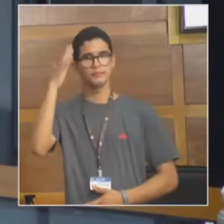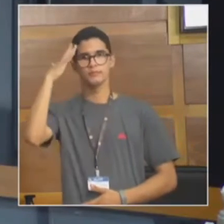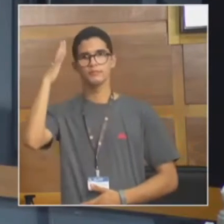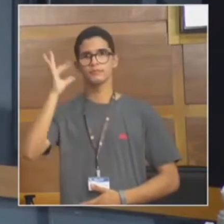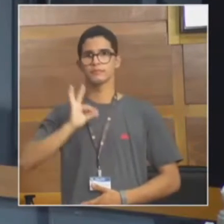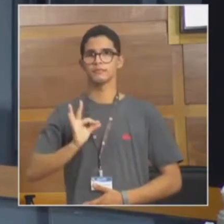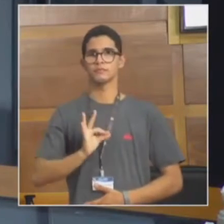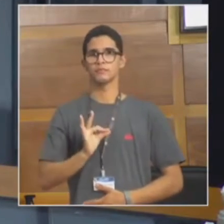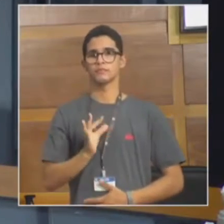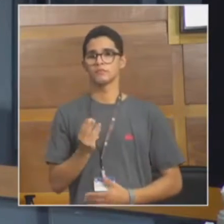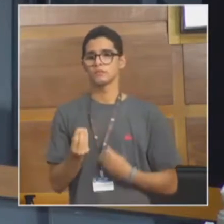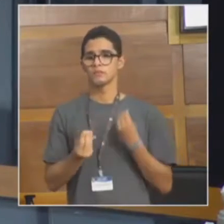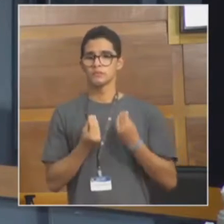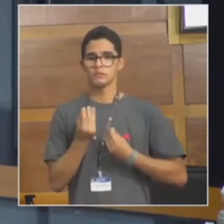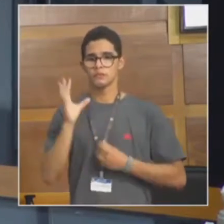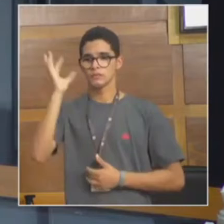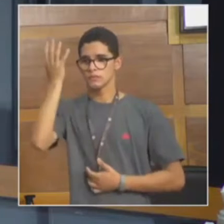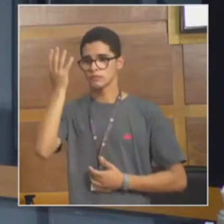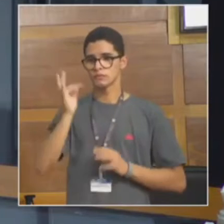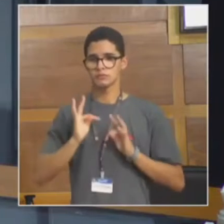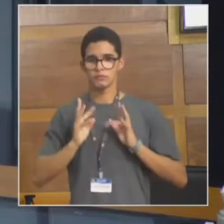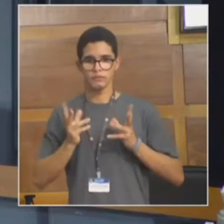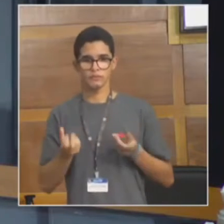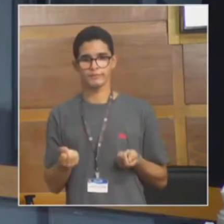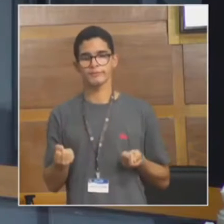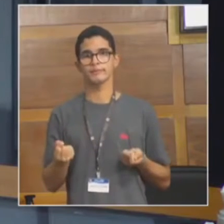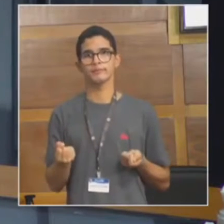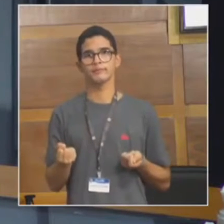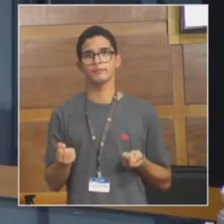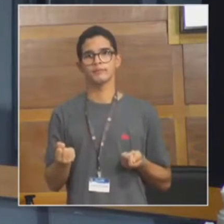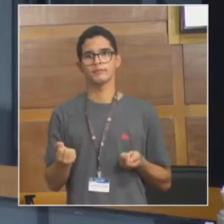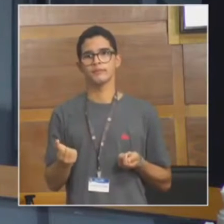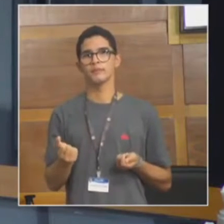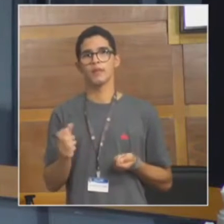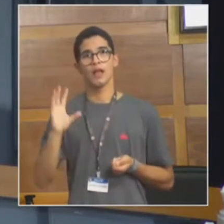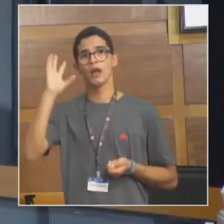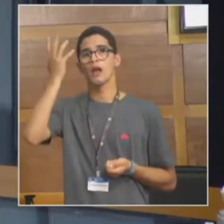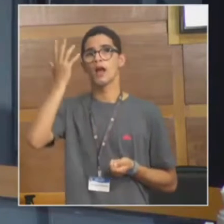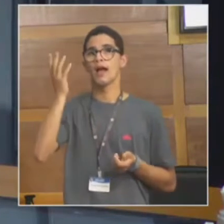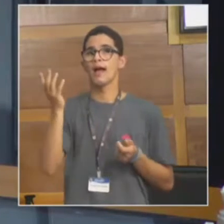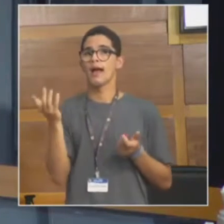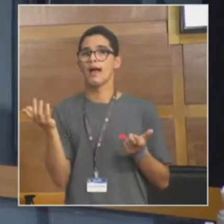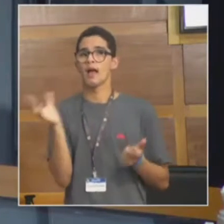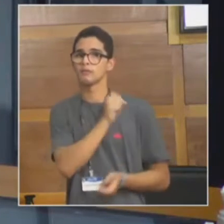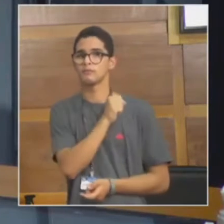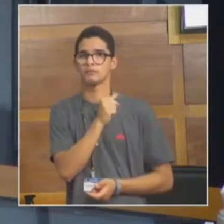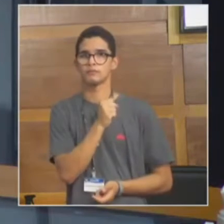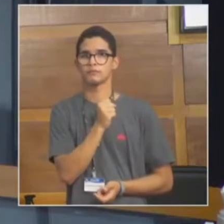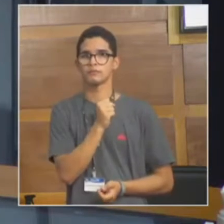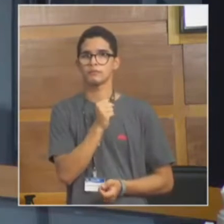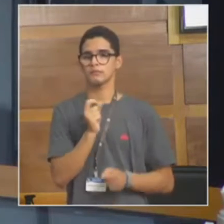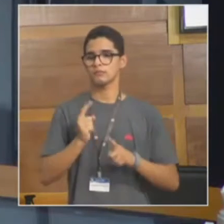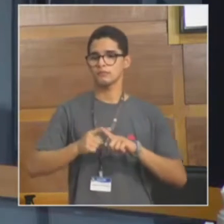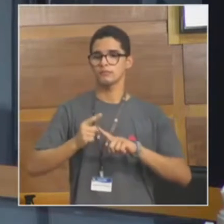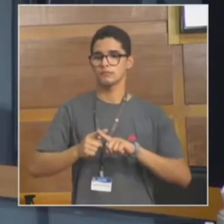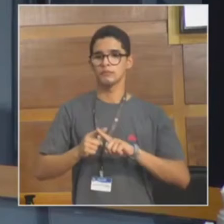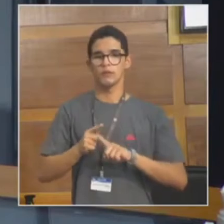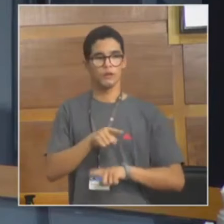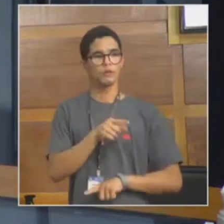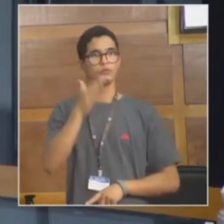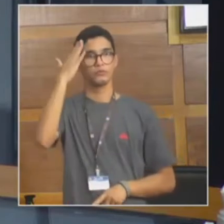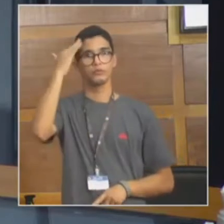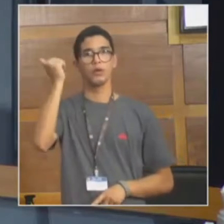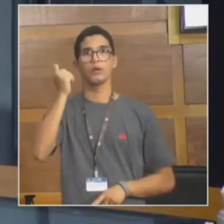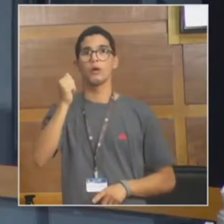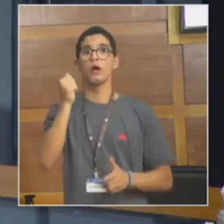Dudu de resolver esse problema entendeu meu amigo isso tem que se resolver da pena porque eu sei quanto custa